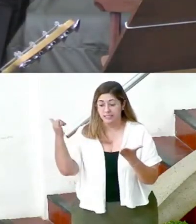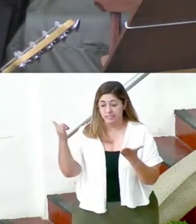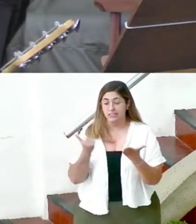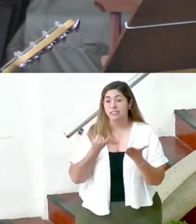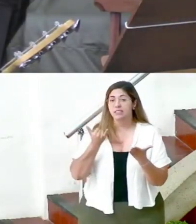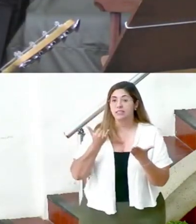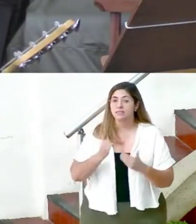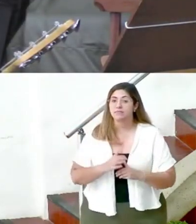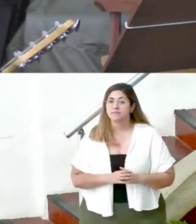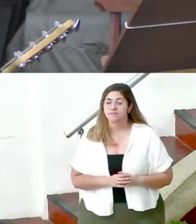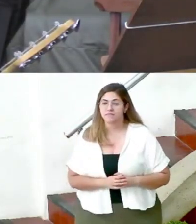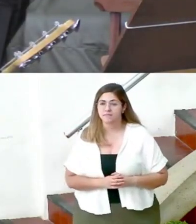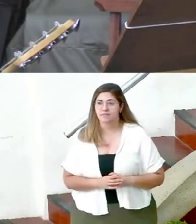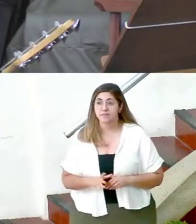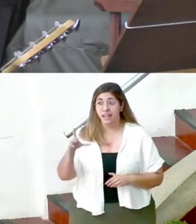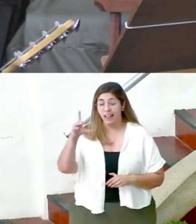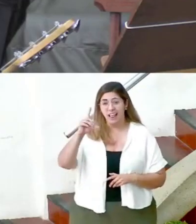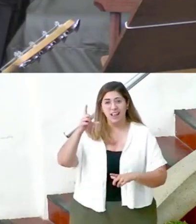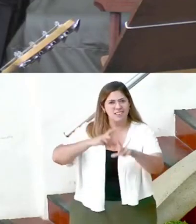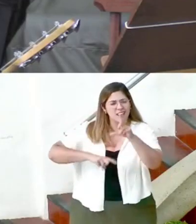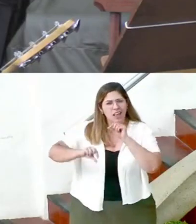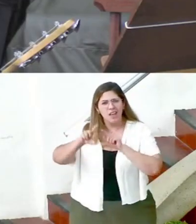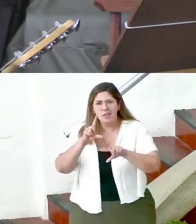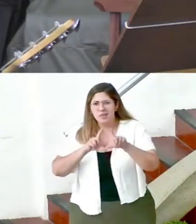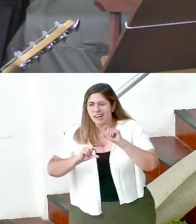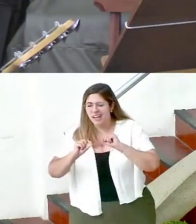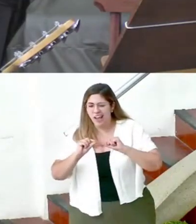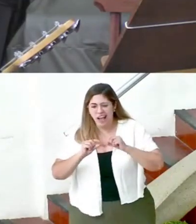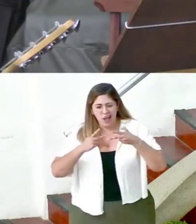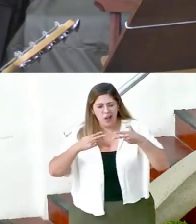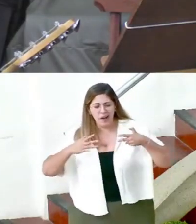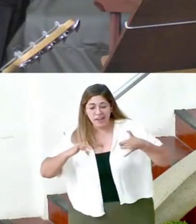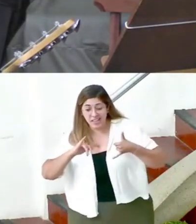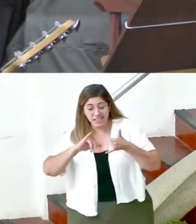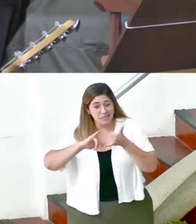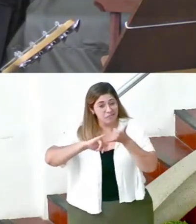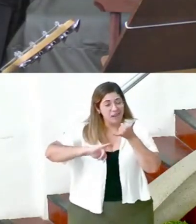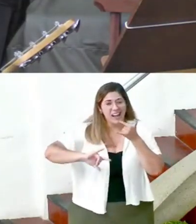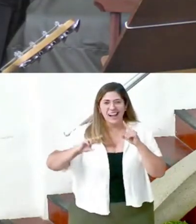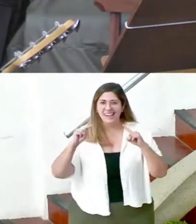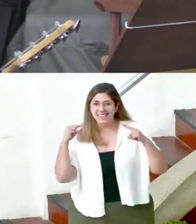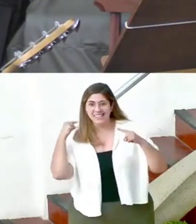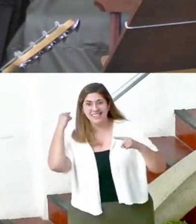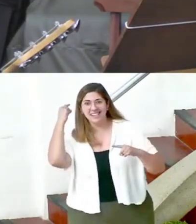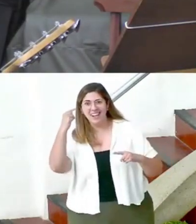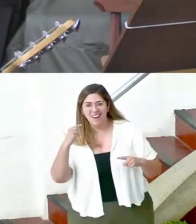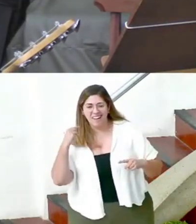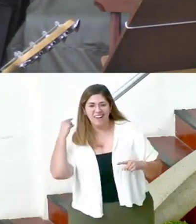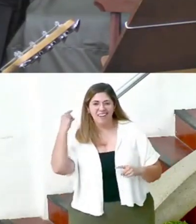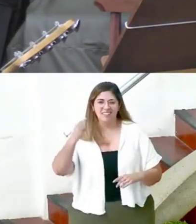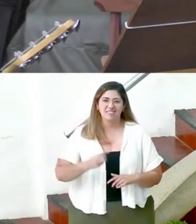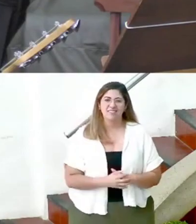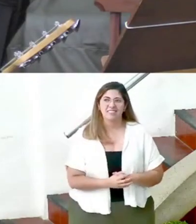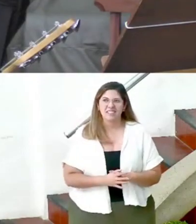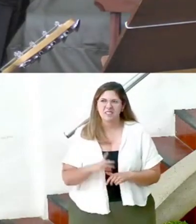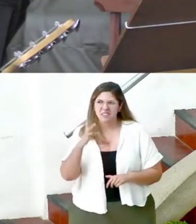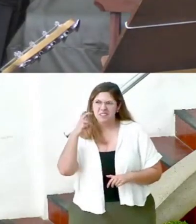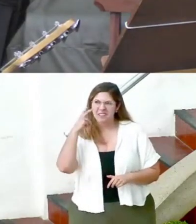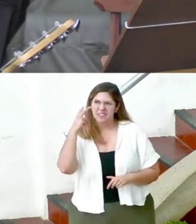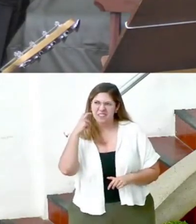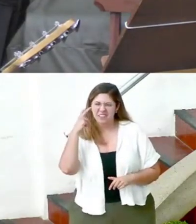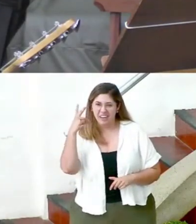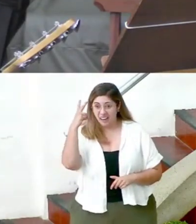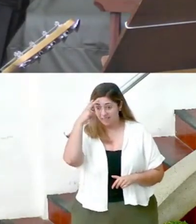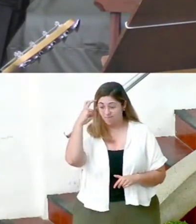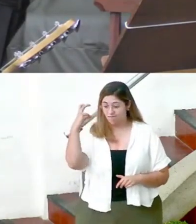que realmente Deus escolheu as coisas loucas. A Bíblia diz que escolheu as coisas loucas para envergonhar os